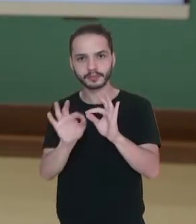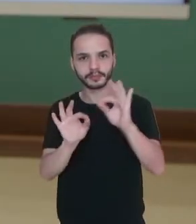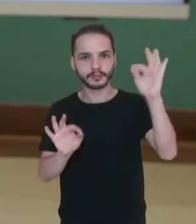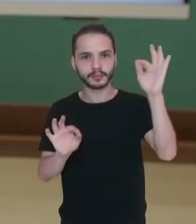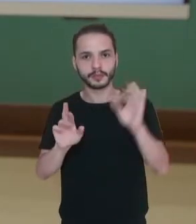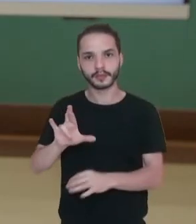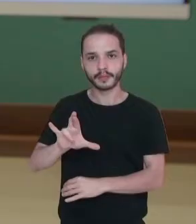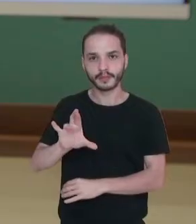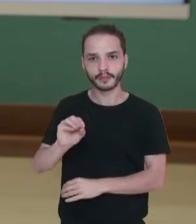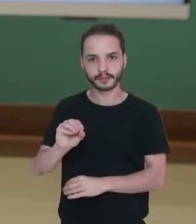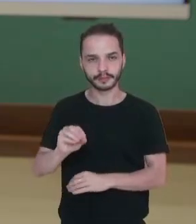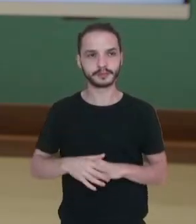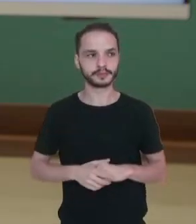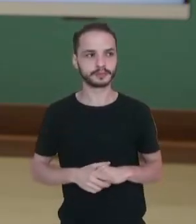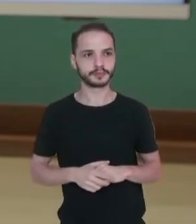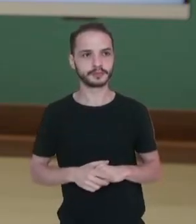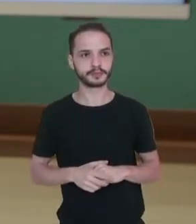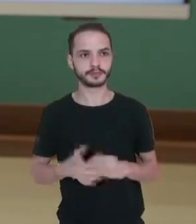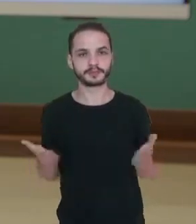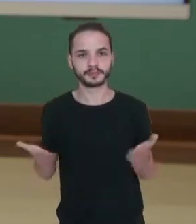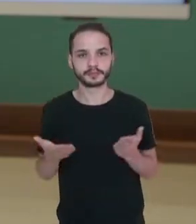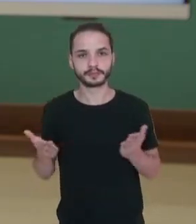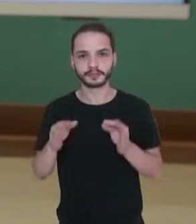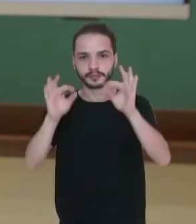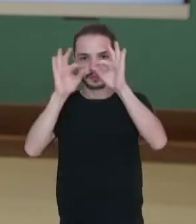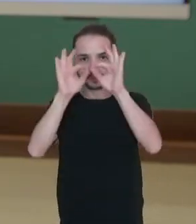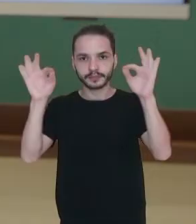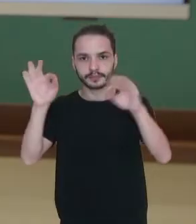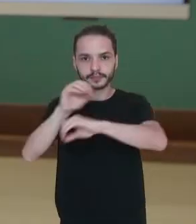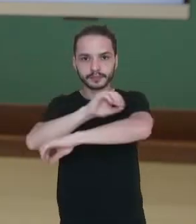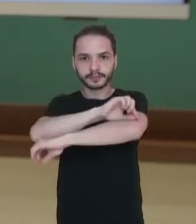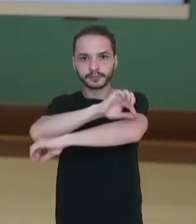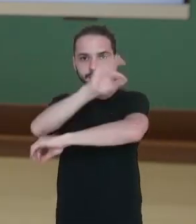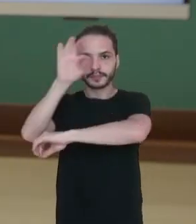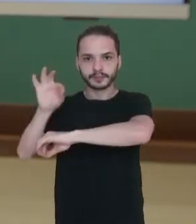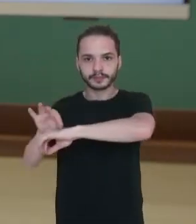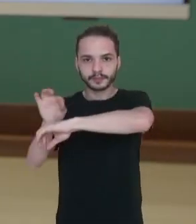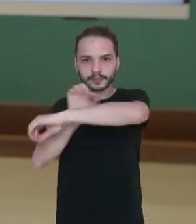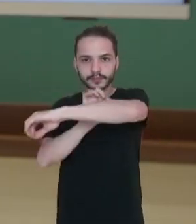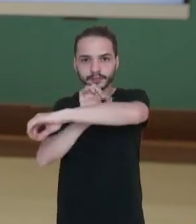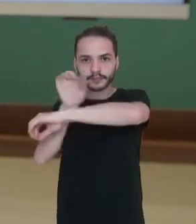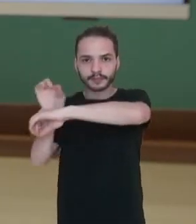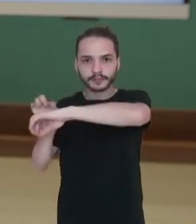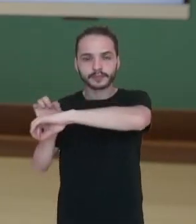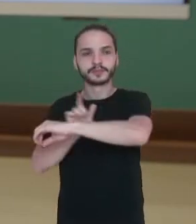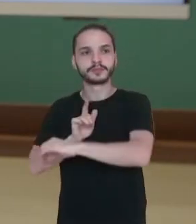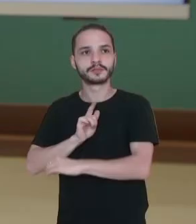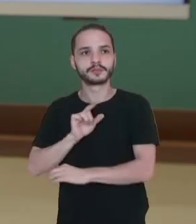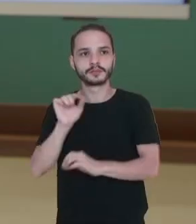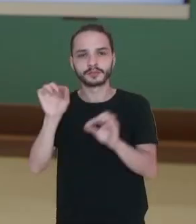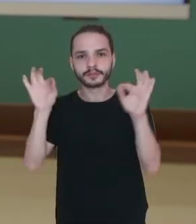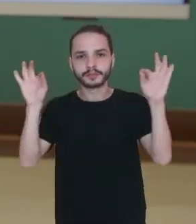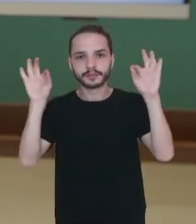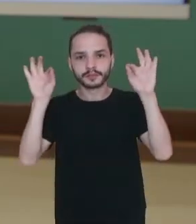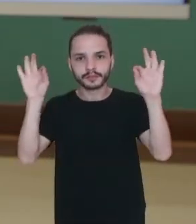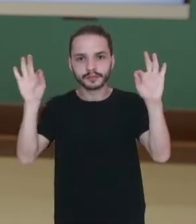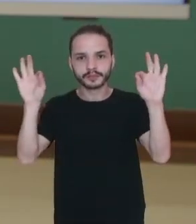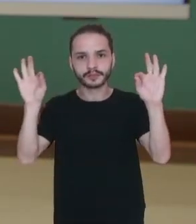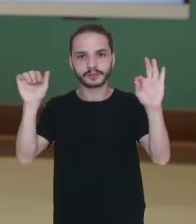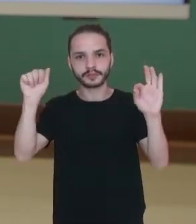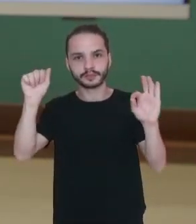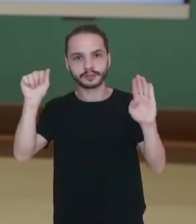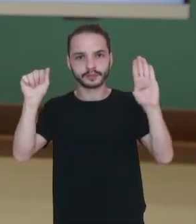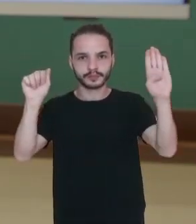meu raio. Olha agora a corda. O que vai diferenciar do raio? Ele tem esses dois pontos